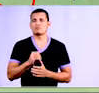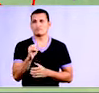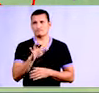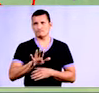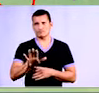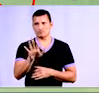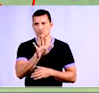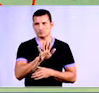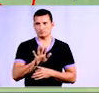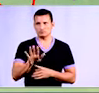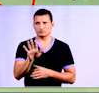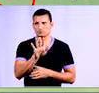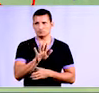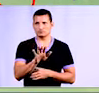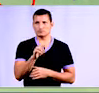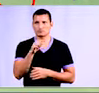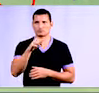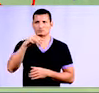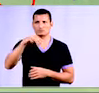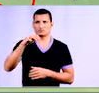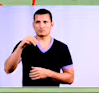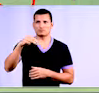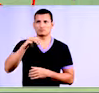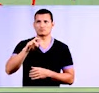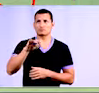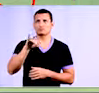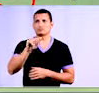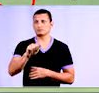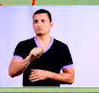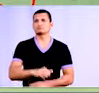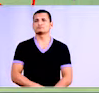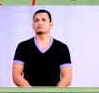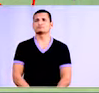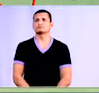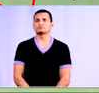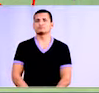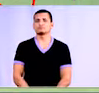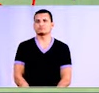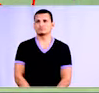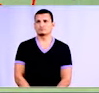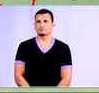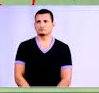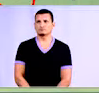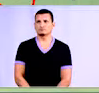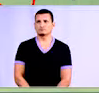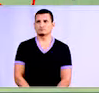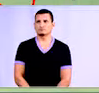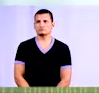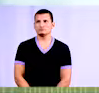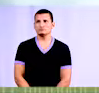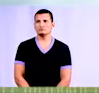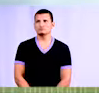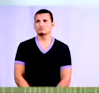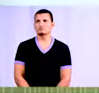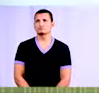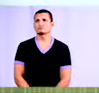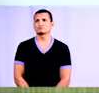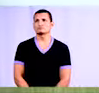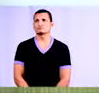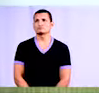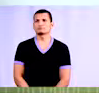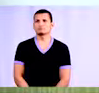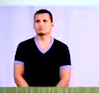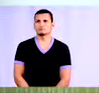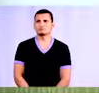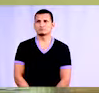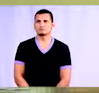virtualizando essa memória apresentada, junção à memória de massa, né? E a memória